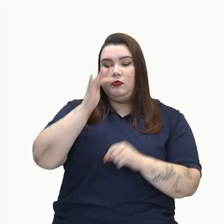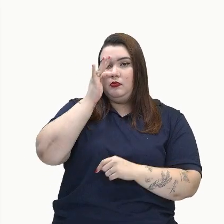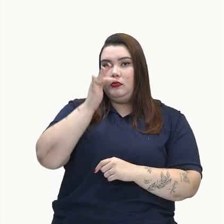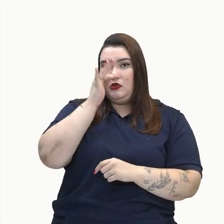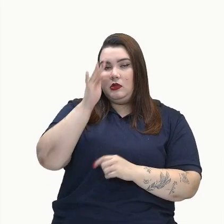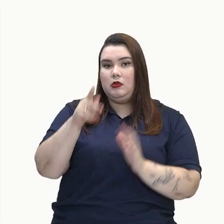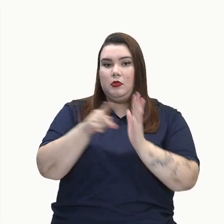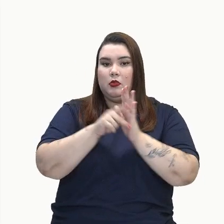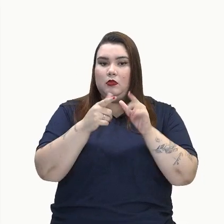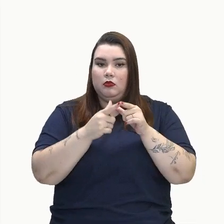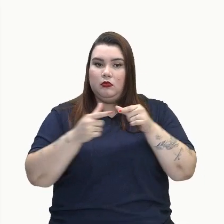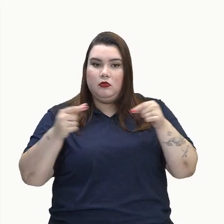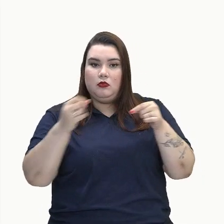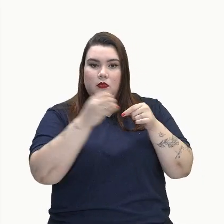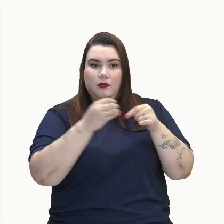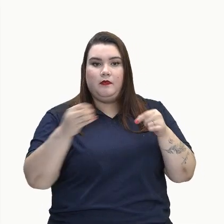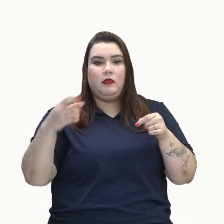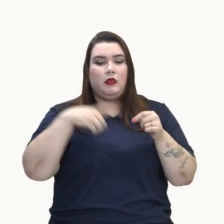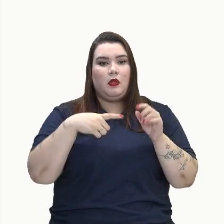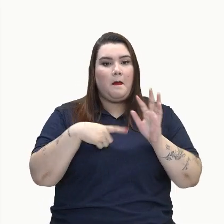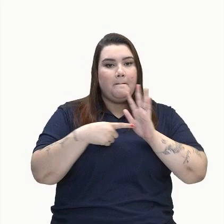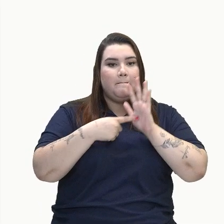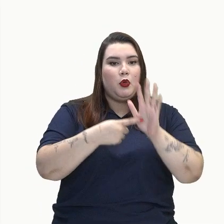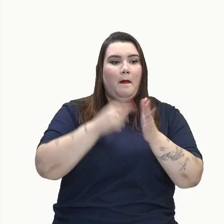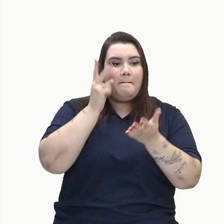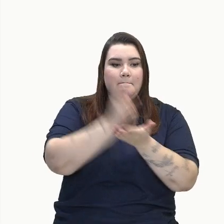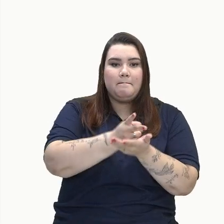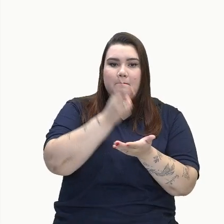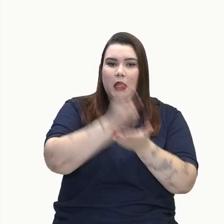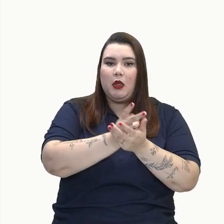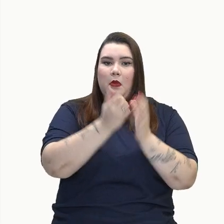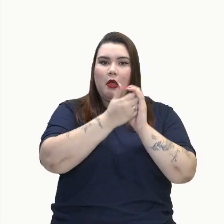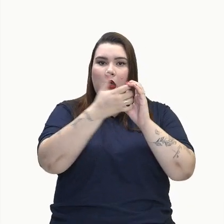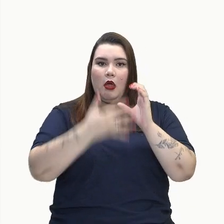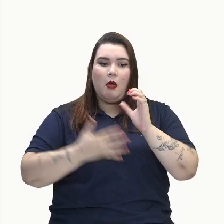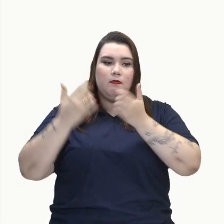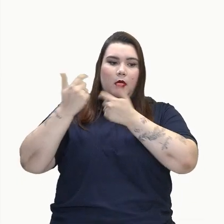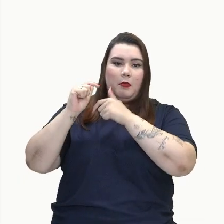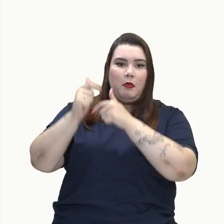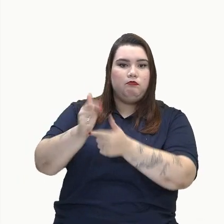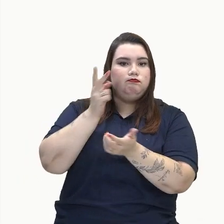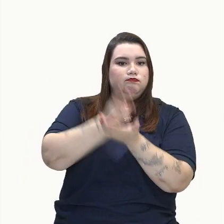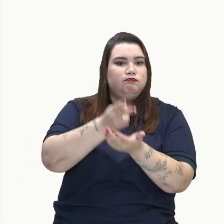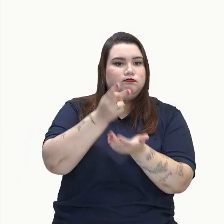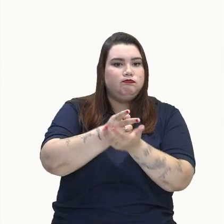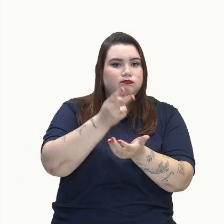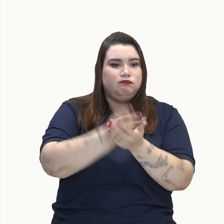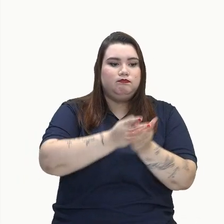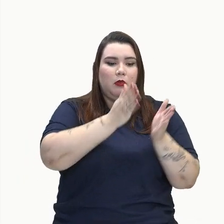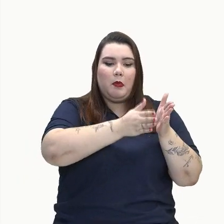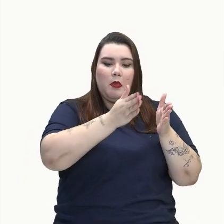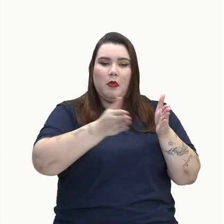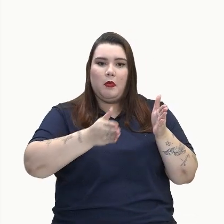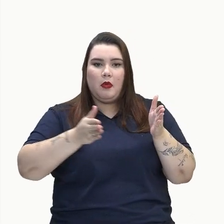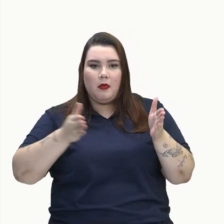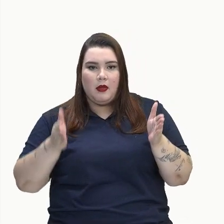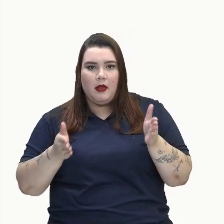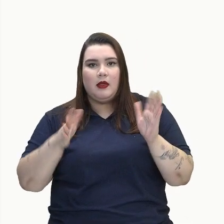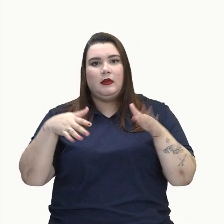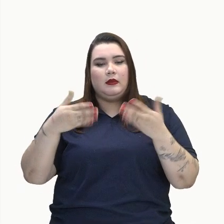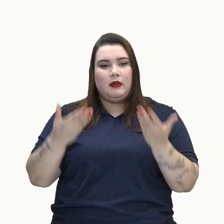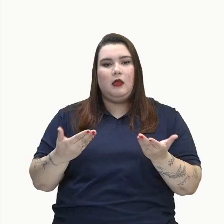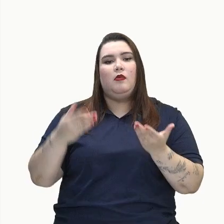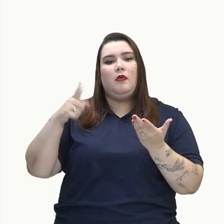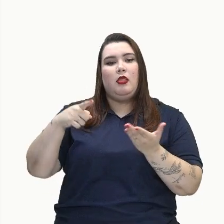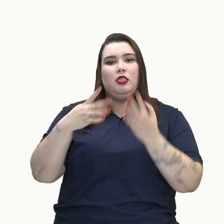ervilha que apresentavam consistentemente a mesma característica em várias gerações, formando as